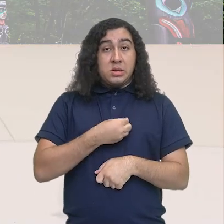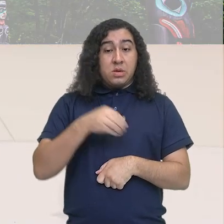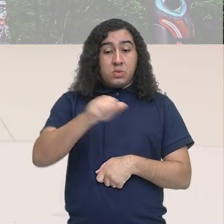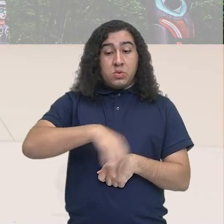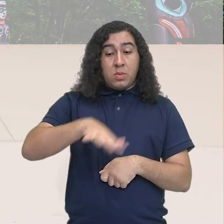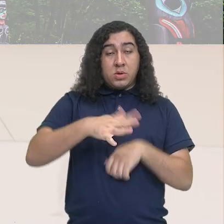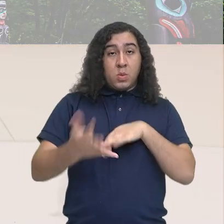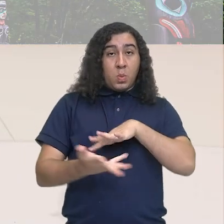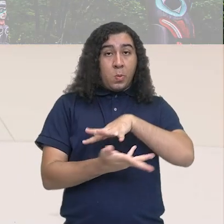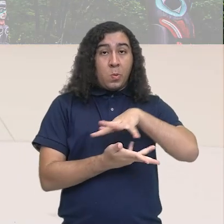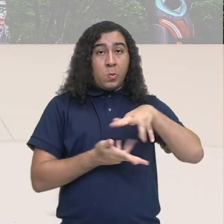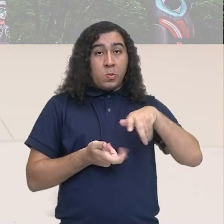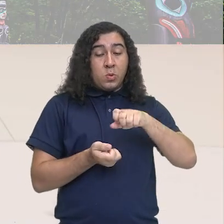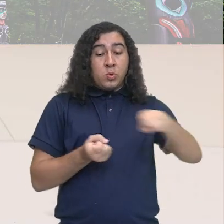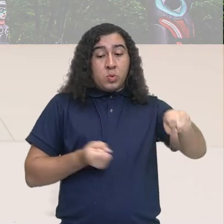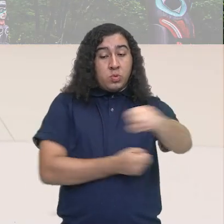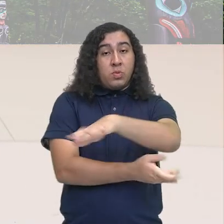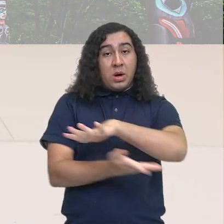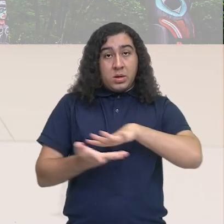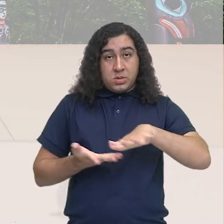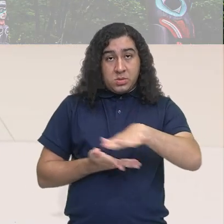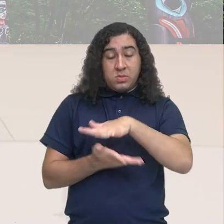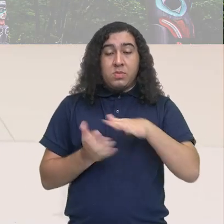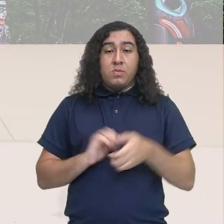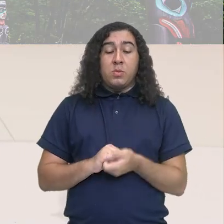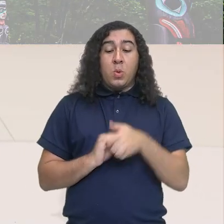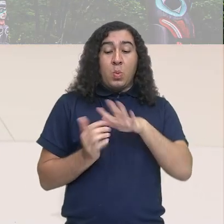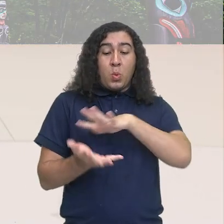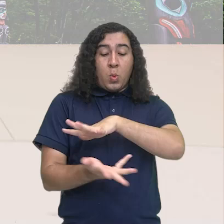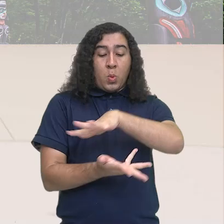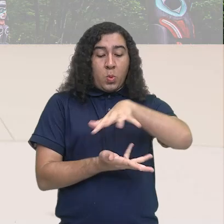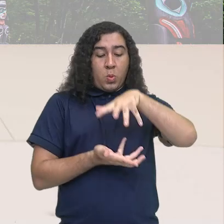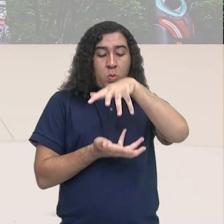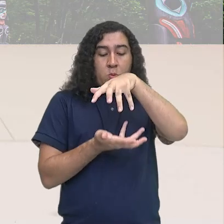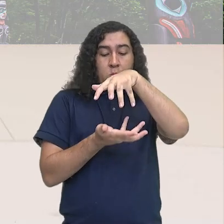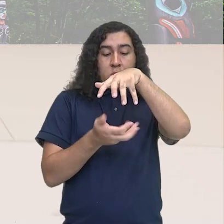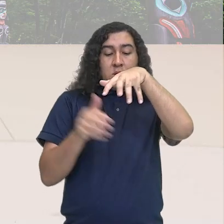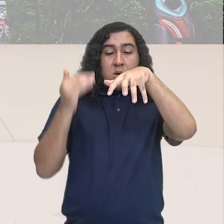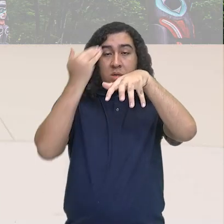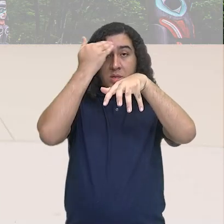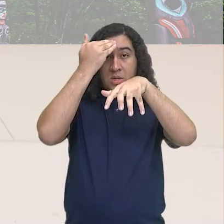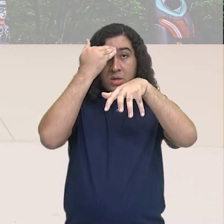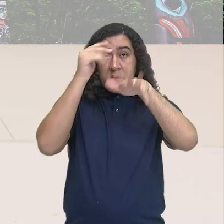no cosmos. Ou seja, o mundo é compreendido a partir